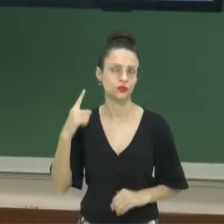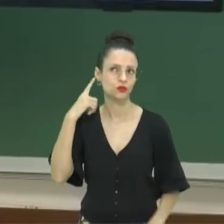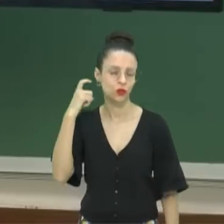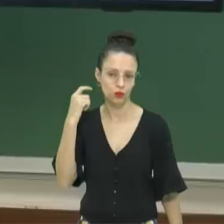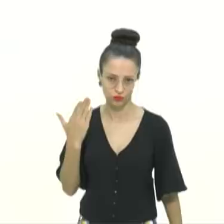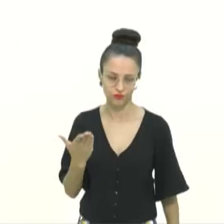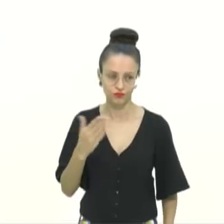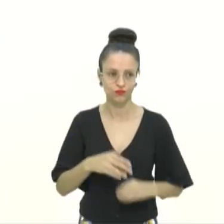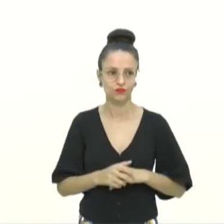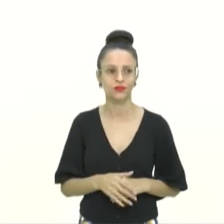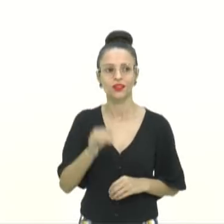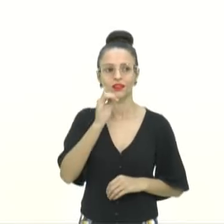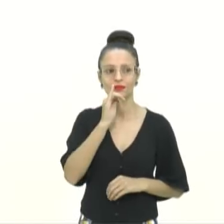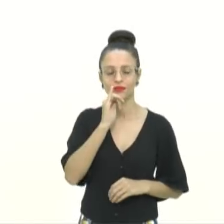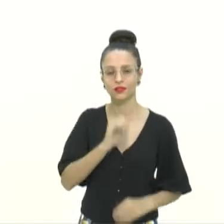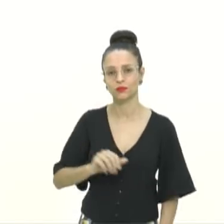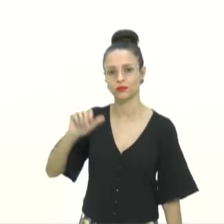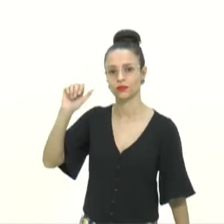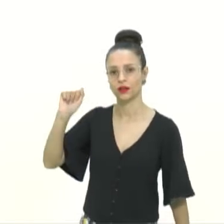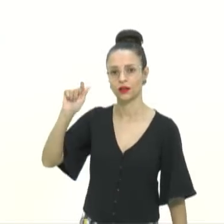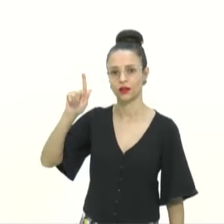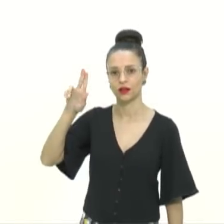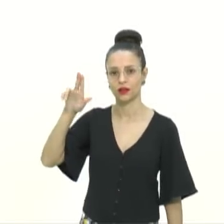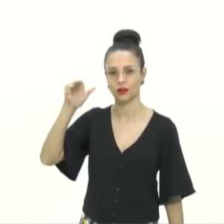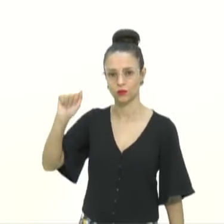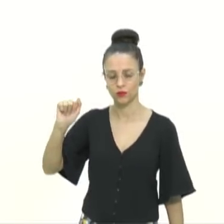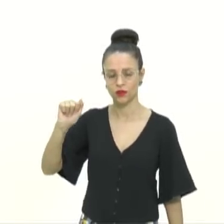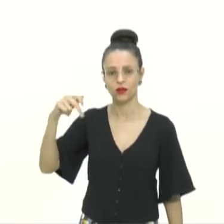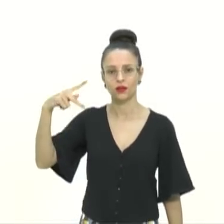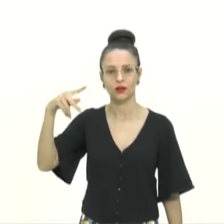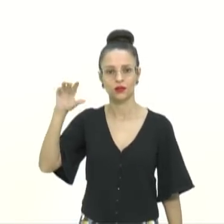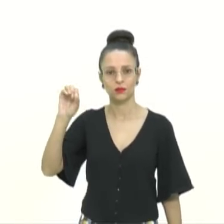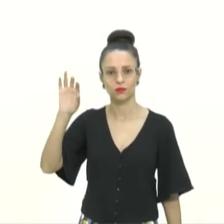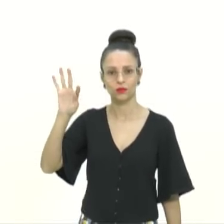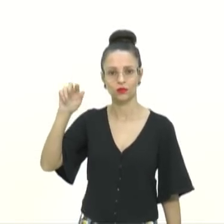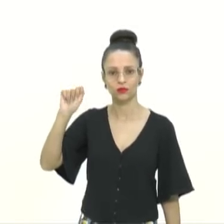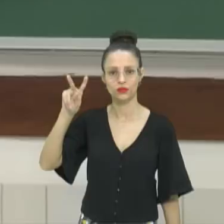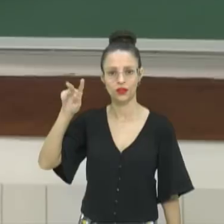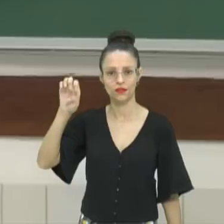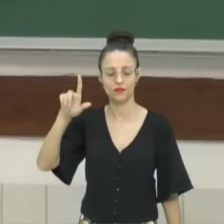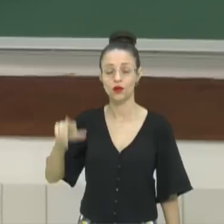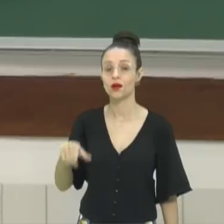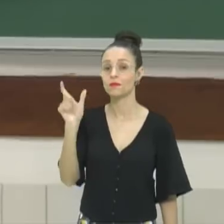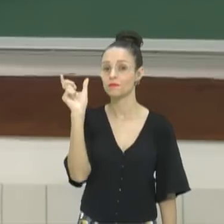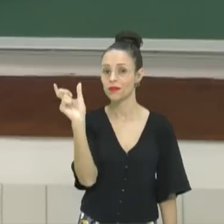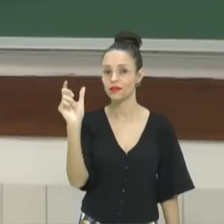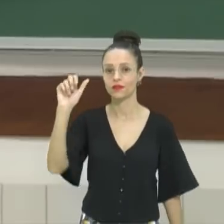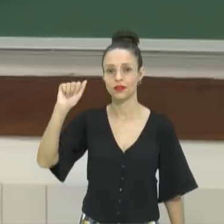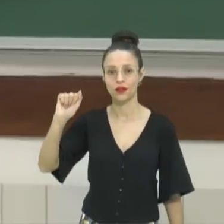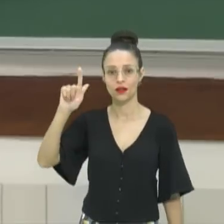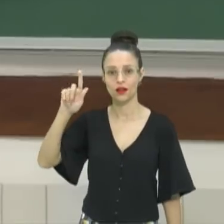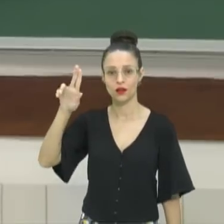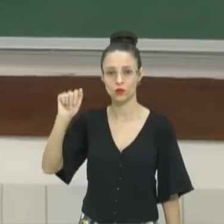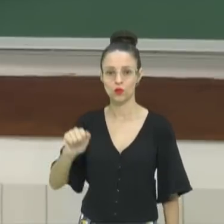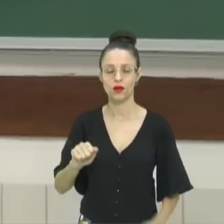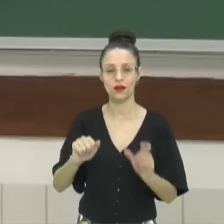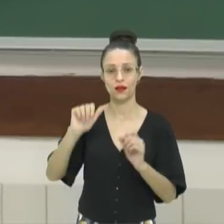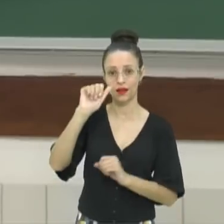sonora, né? Exemplo, água potável. Veja bem, a palavra água tem duas sílabas